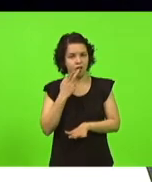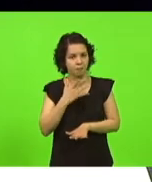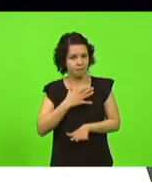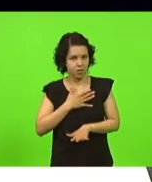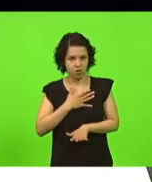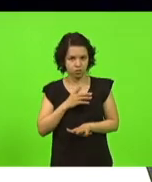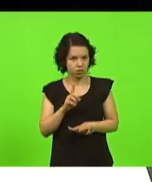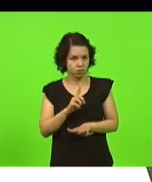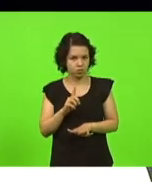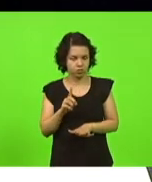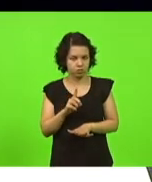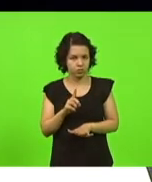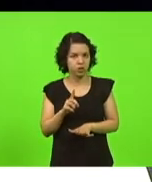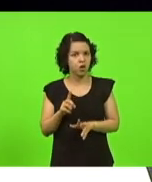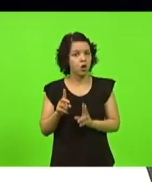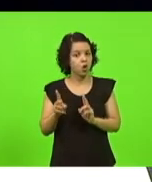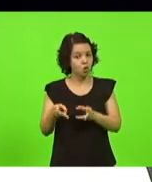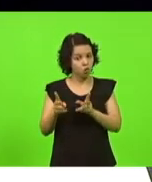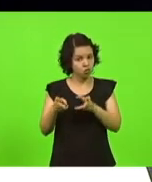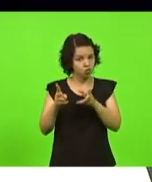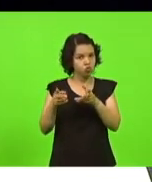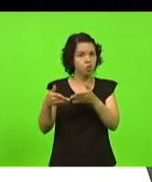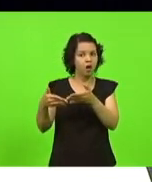sempre continuaram abertos